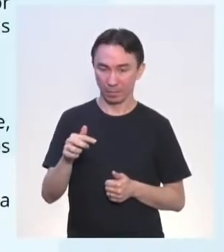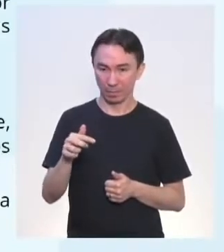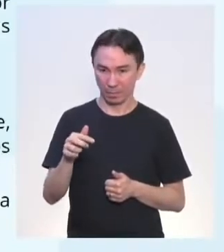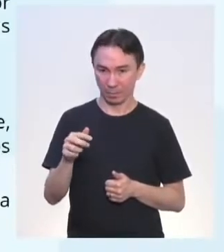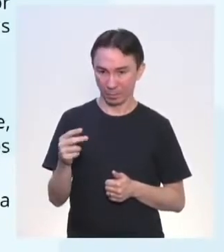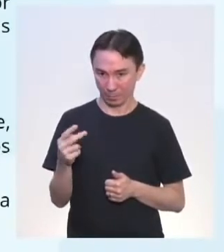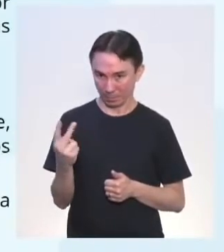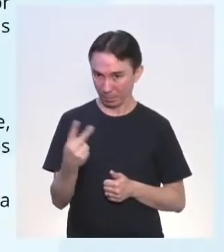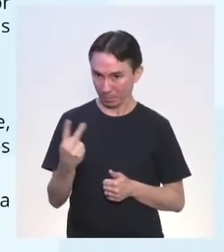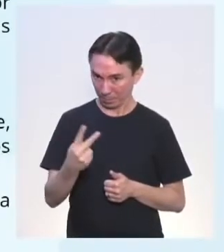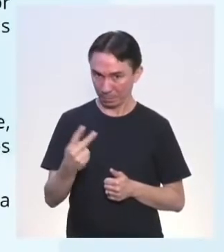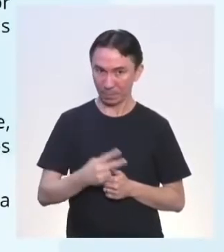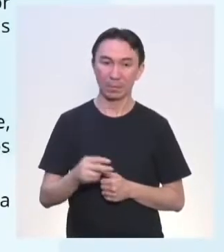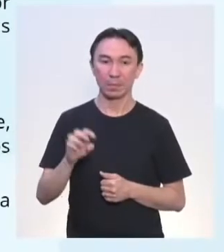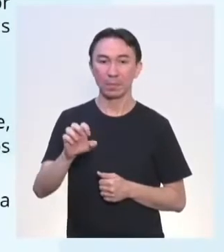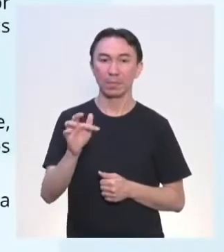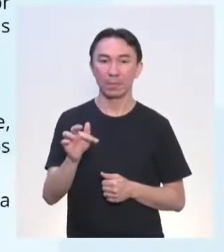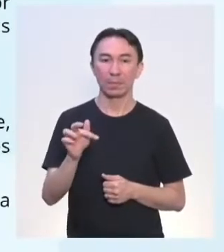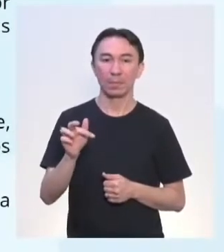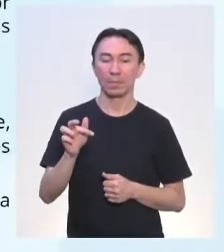EF67LP22,